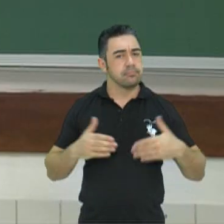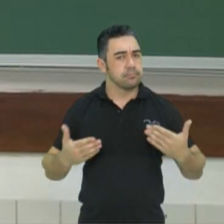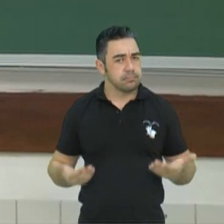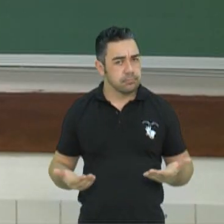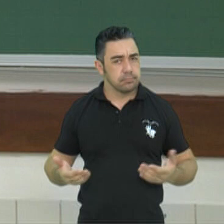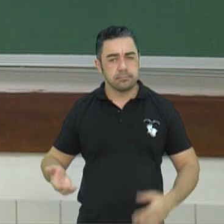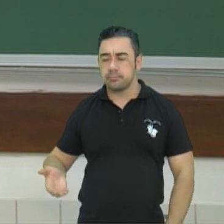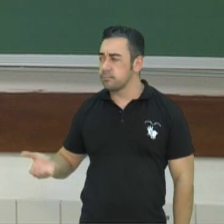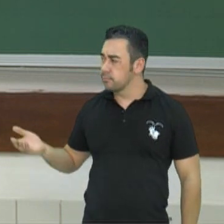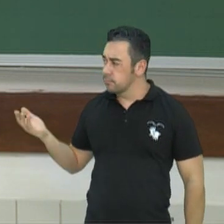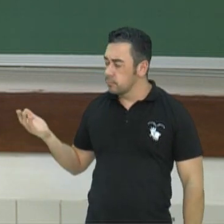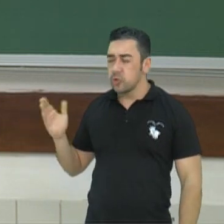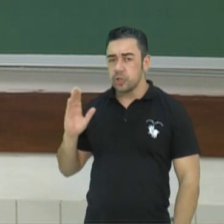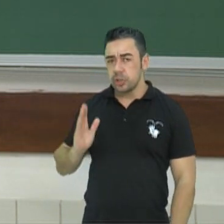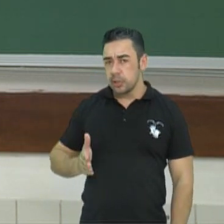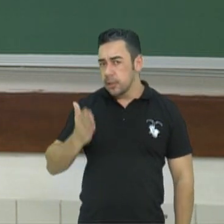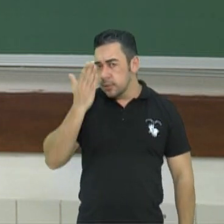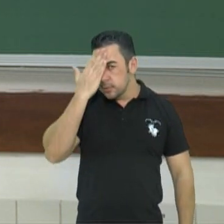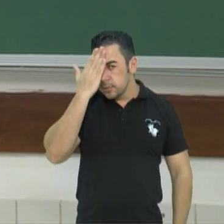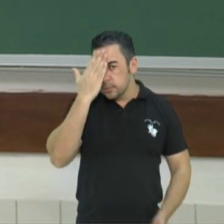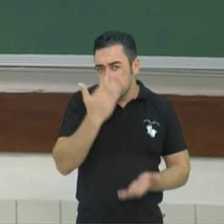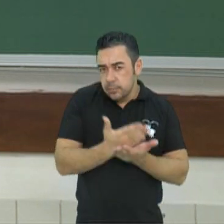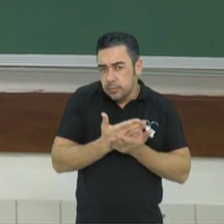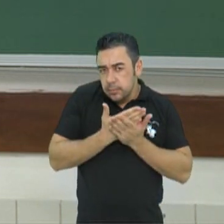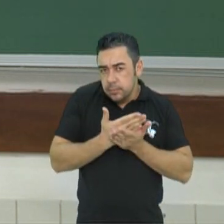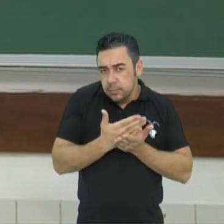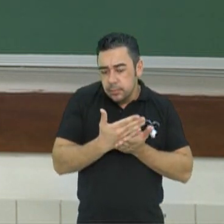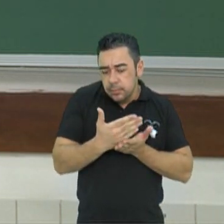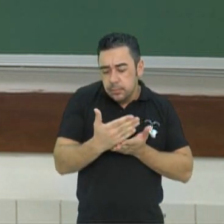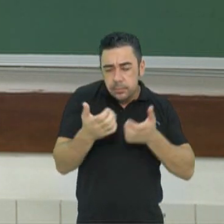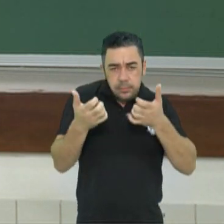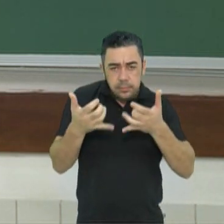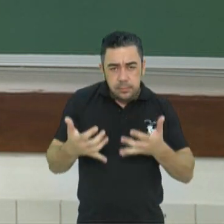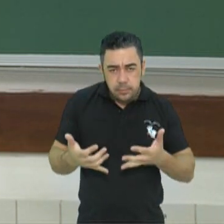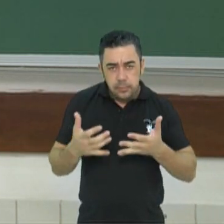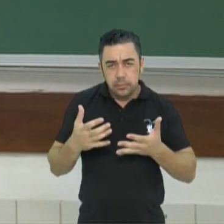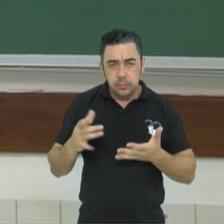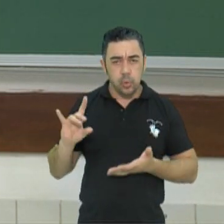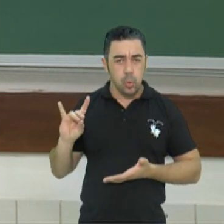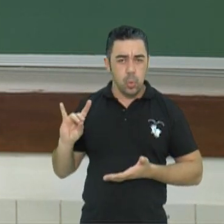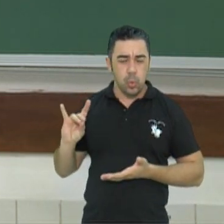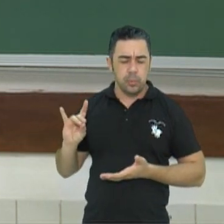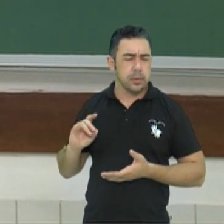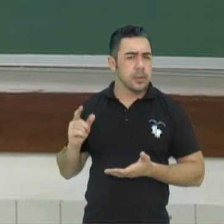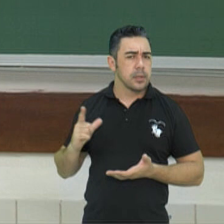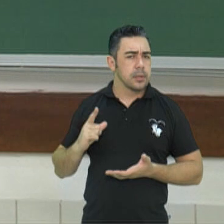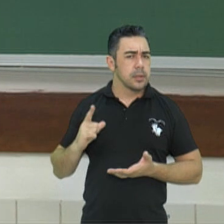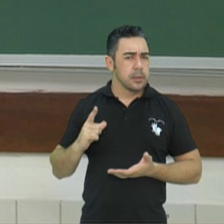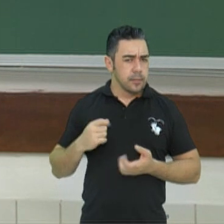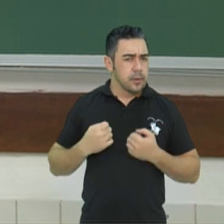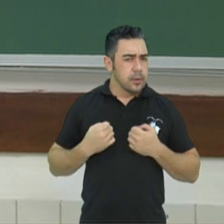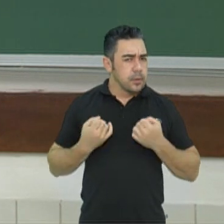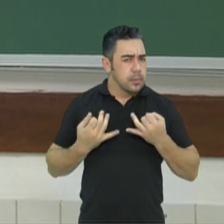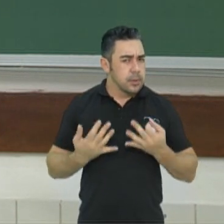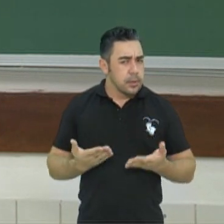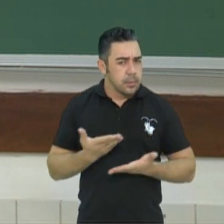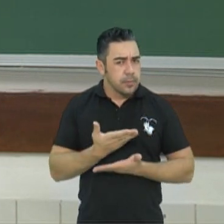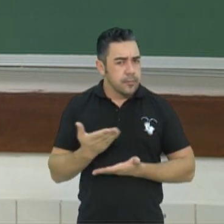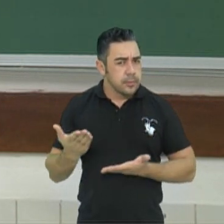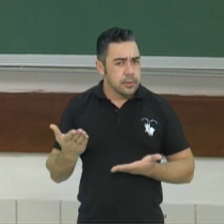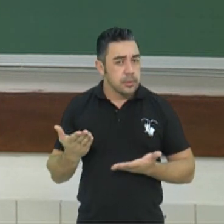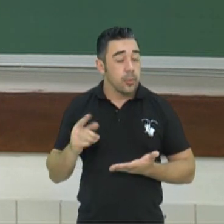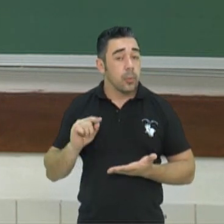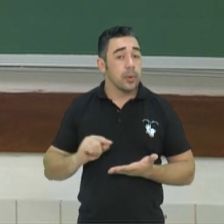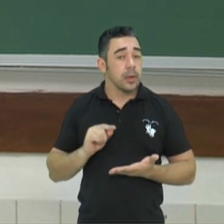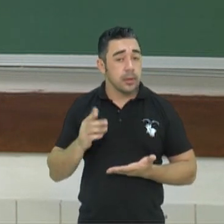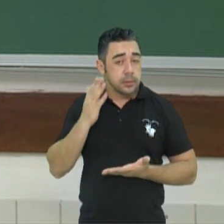Então, agora que começamos a falar um pouquinho da Colômbia, teve uma coisinha ali que eu acabei de falar, que